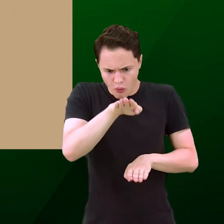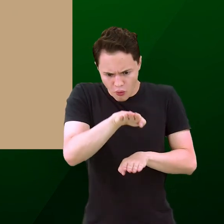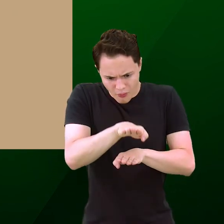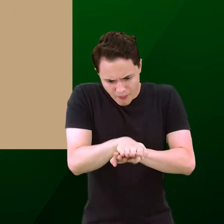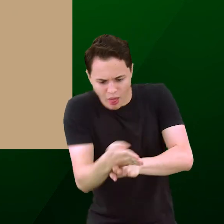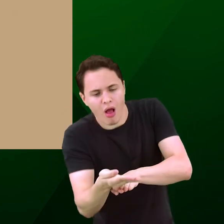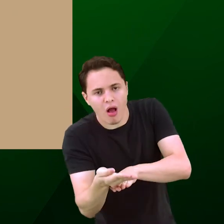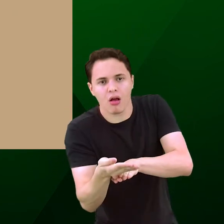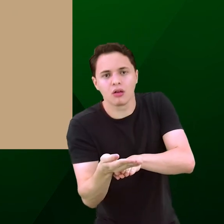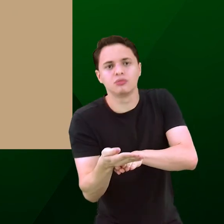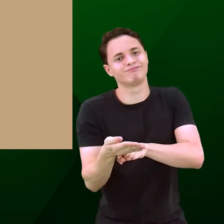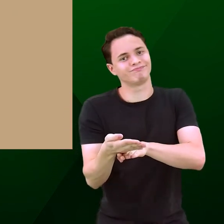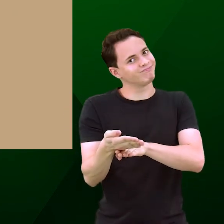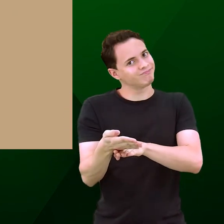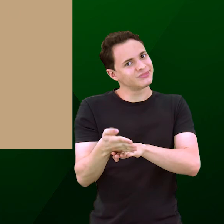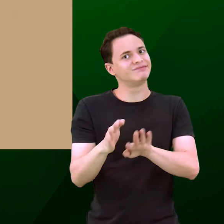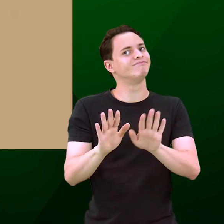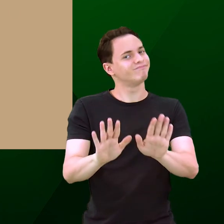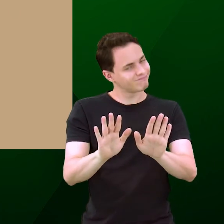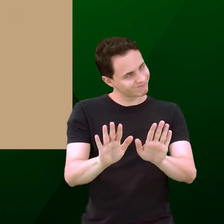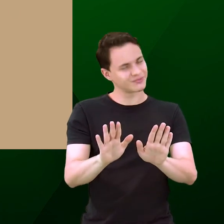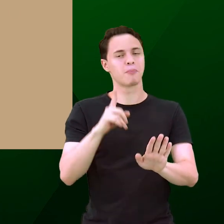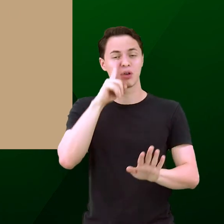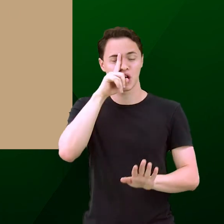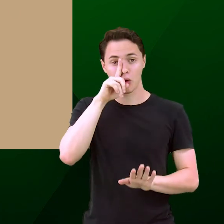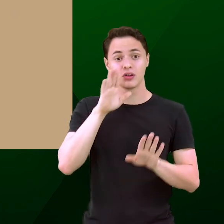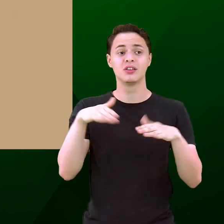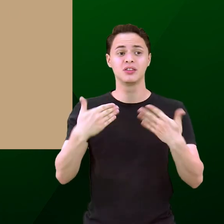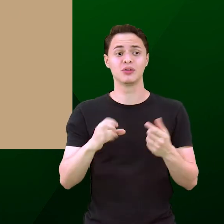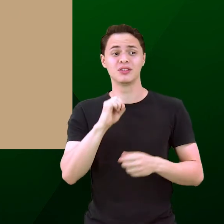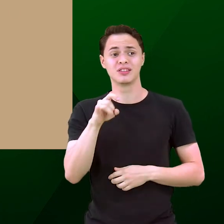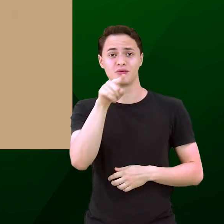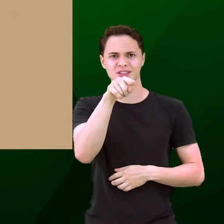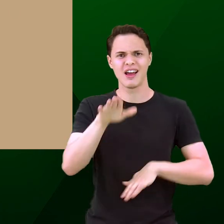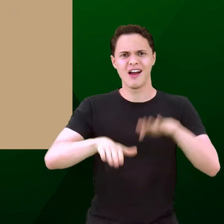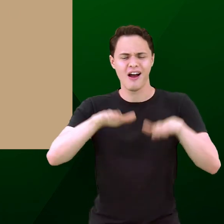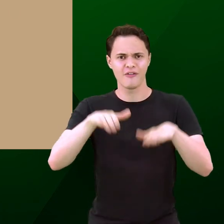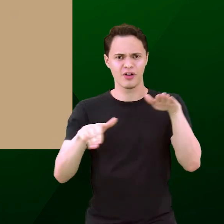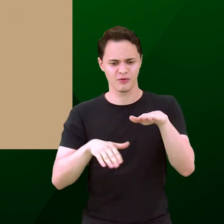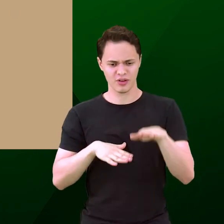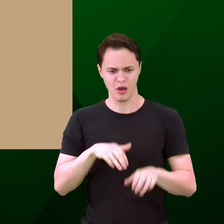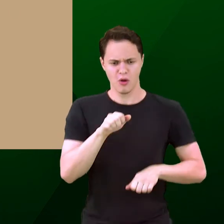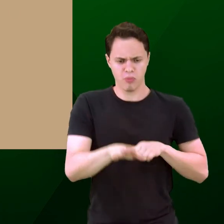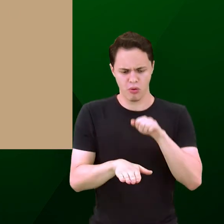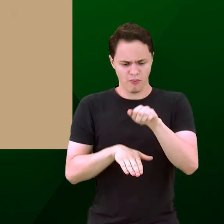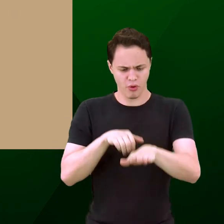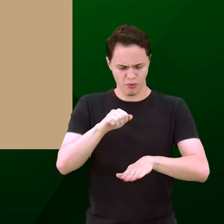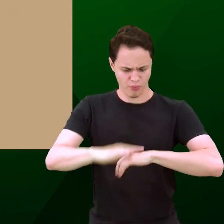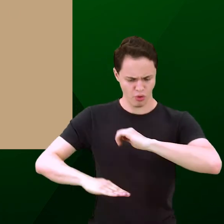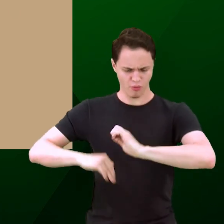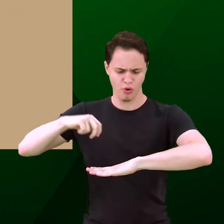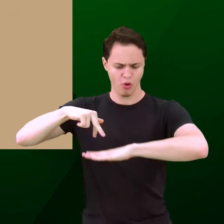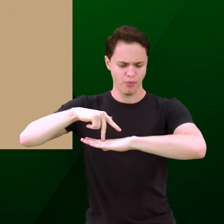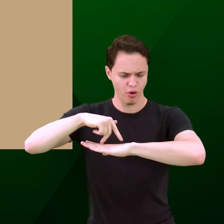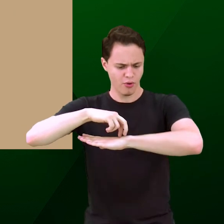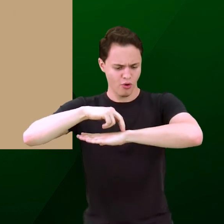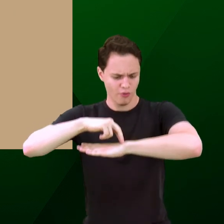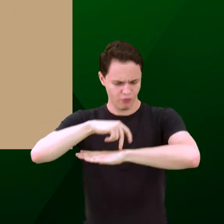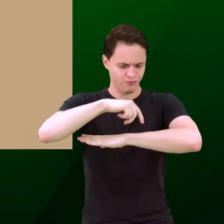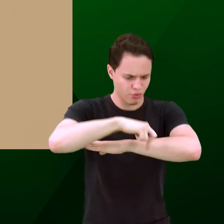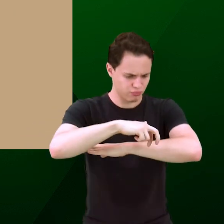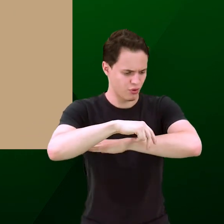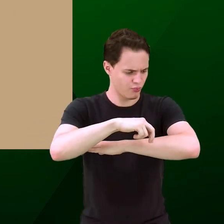a 144, tá? Então pode ser planejado também com base na distância que vocês